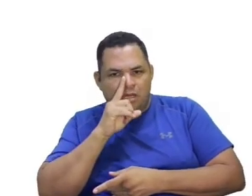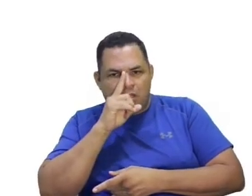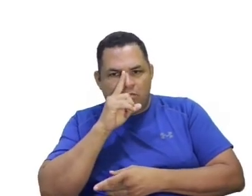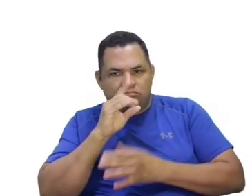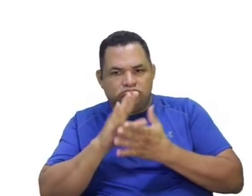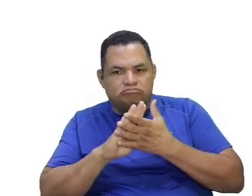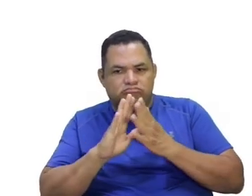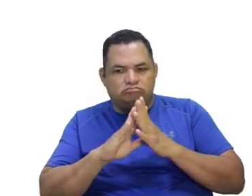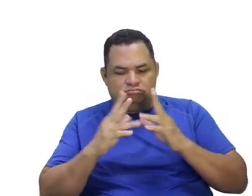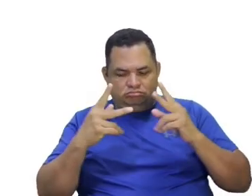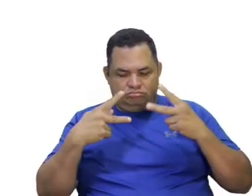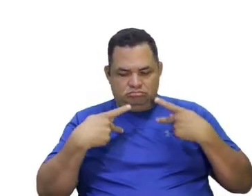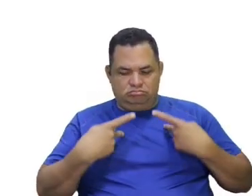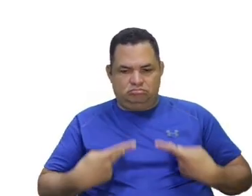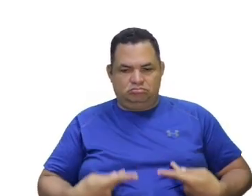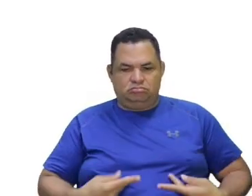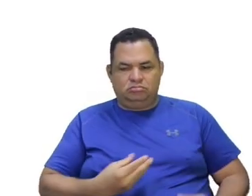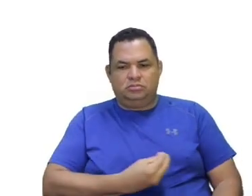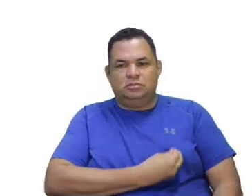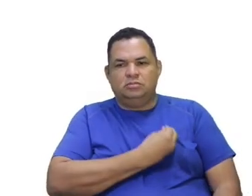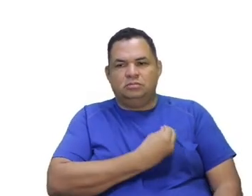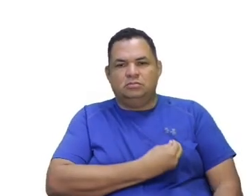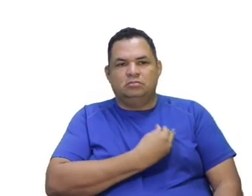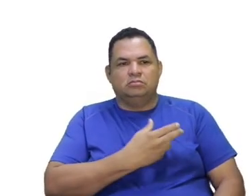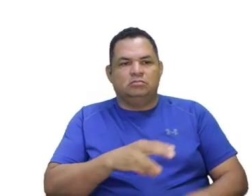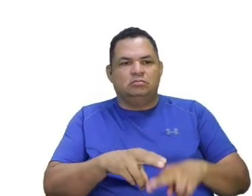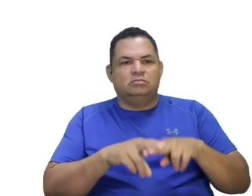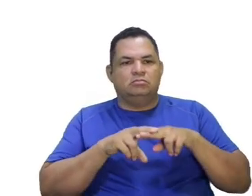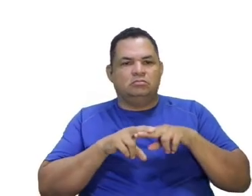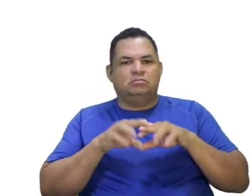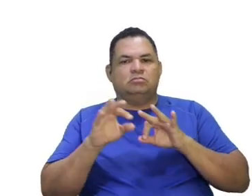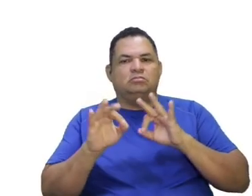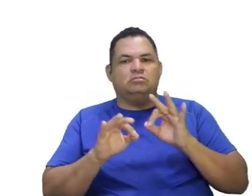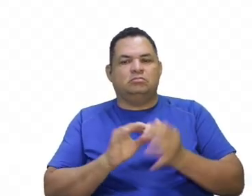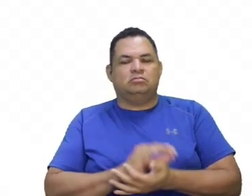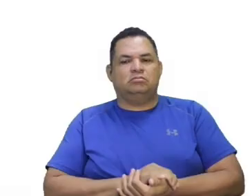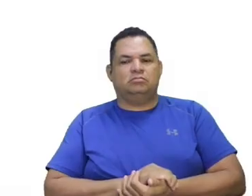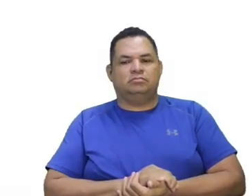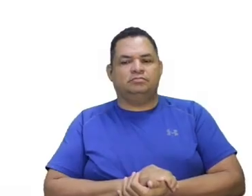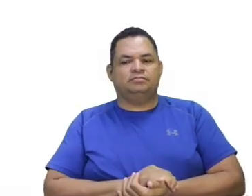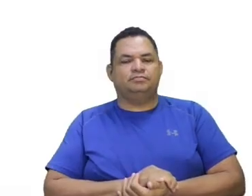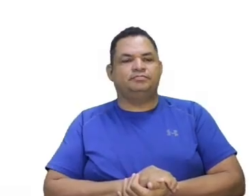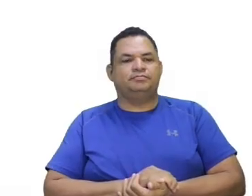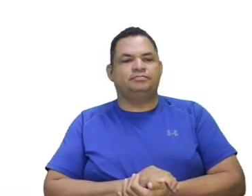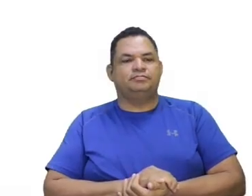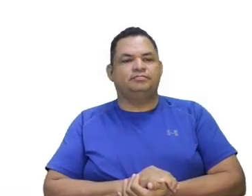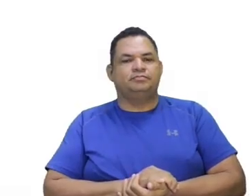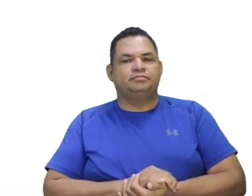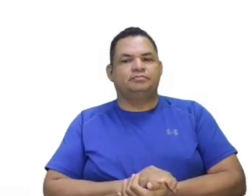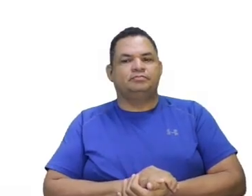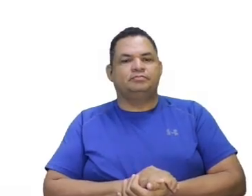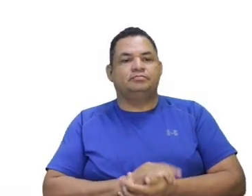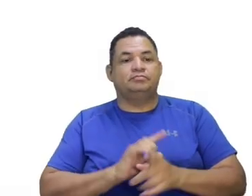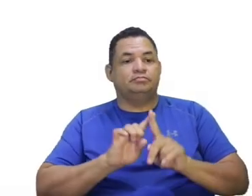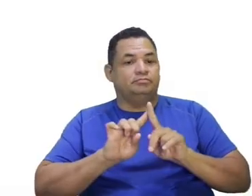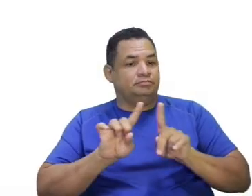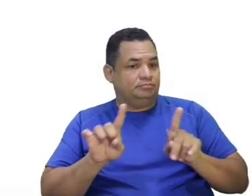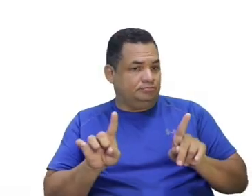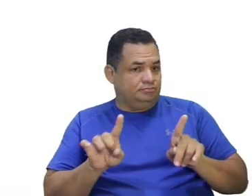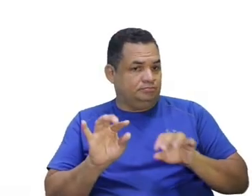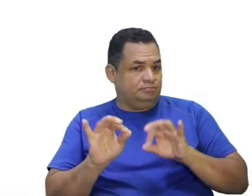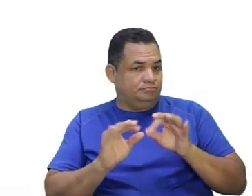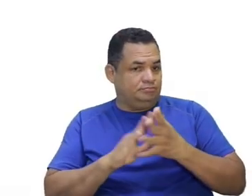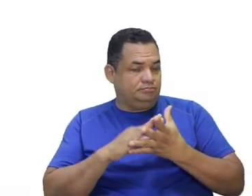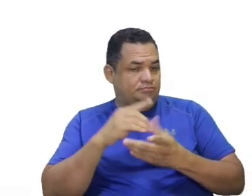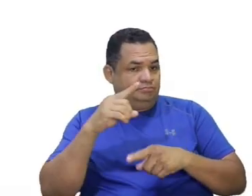toxicidade para os seres humanos, por isso sua toxicidade para os seres humanos. Ponto. Por outro lado,